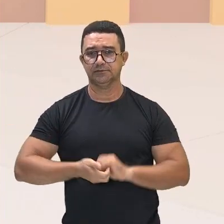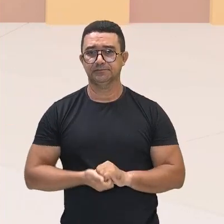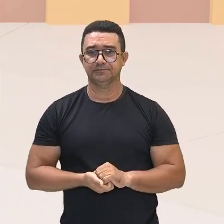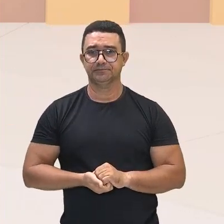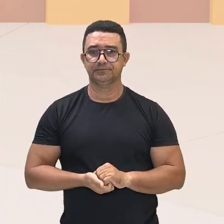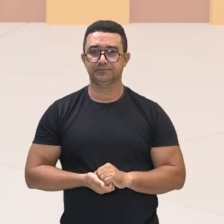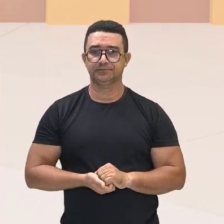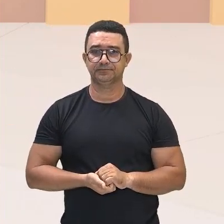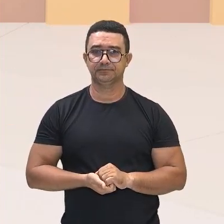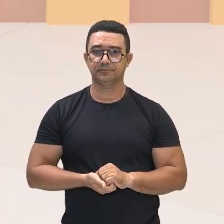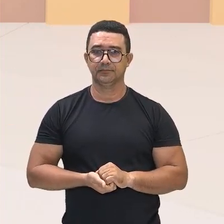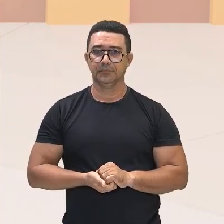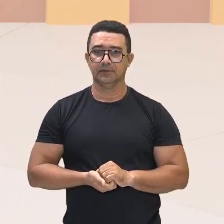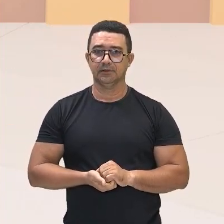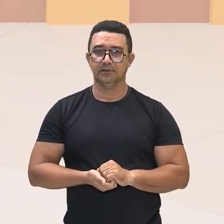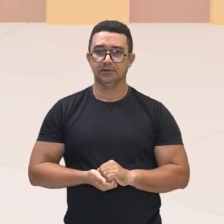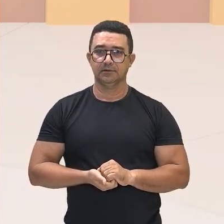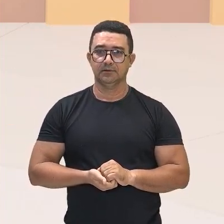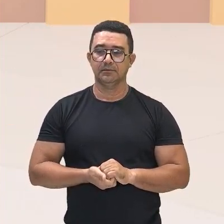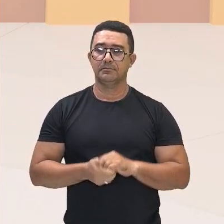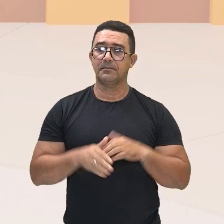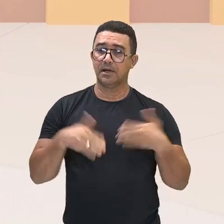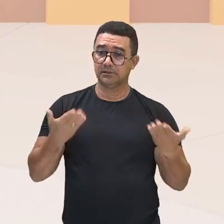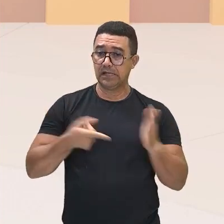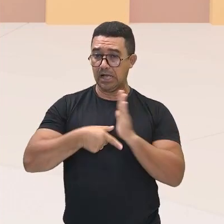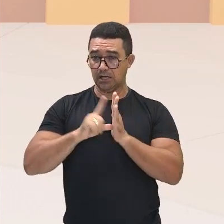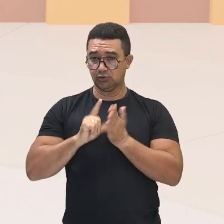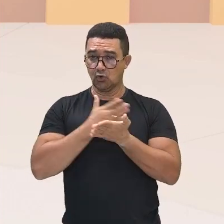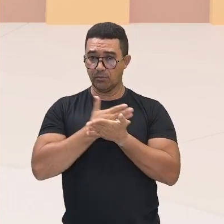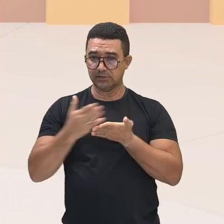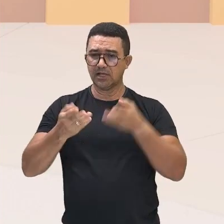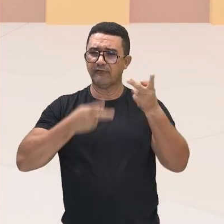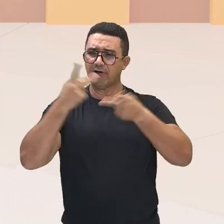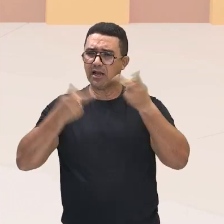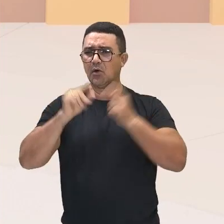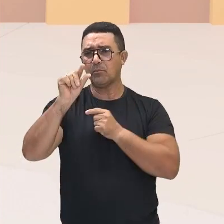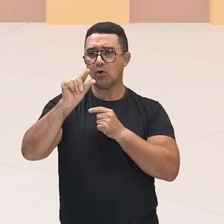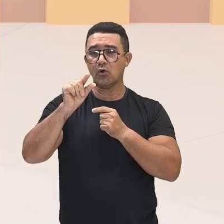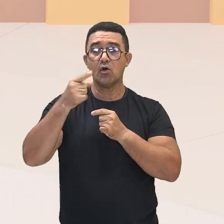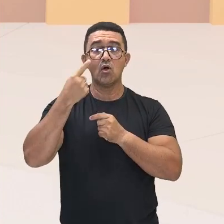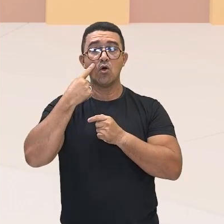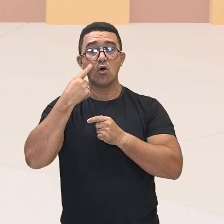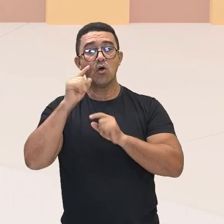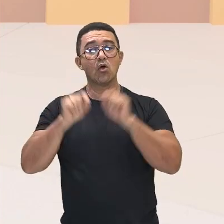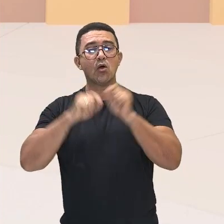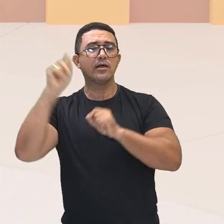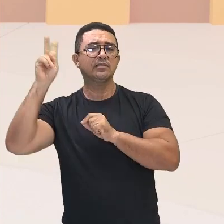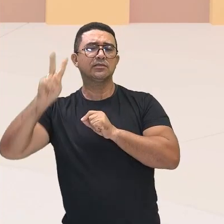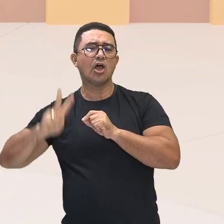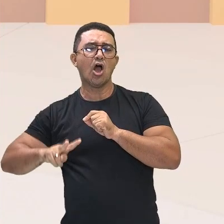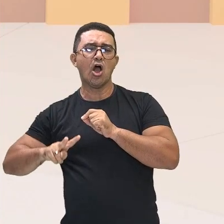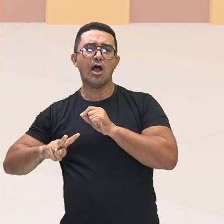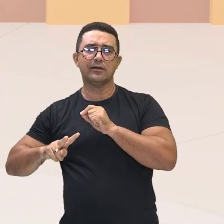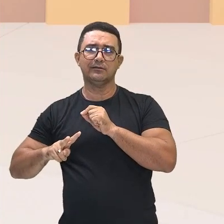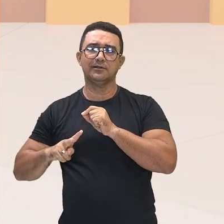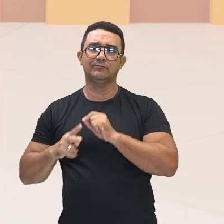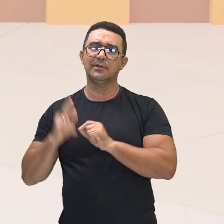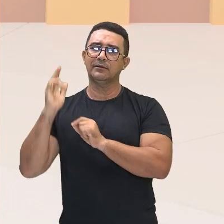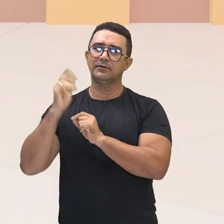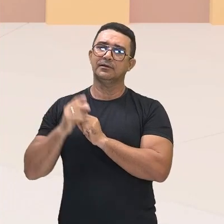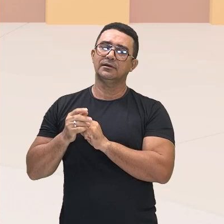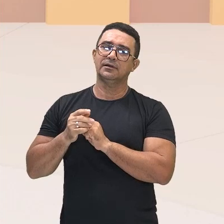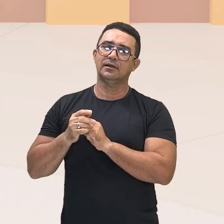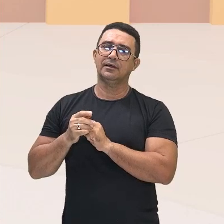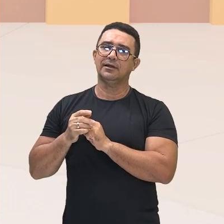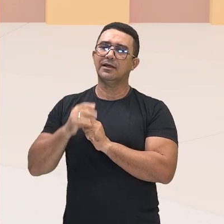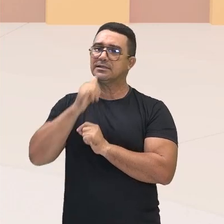gente começar a falar um pouco do nosso território, vamos de novo olhar para a história. Então, convidamos o professor